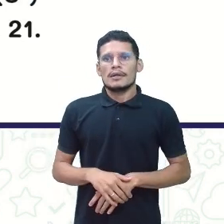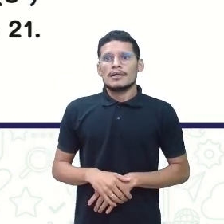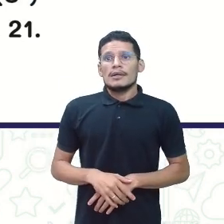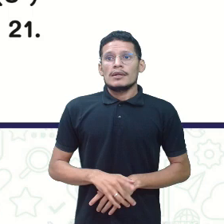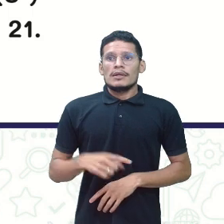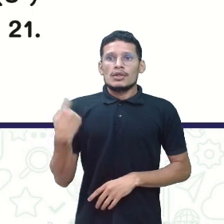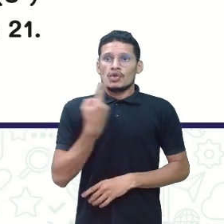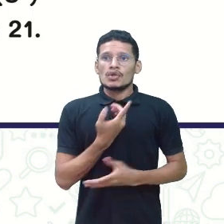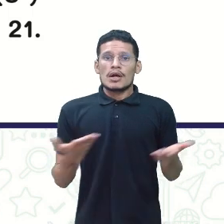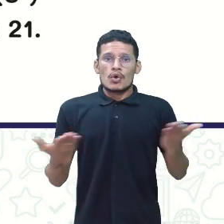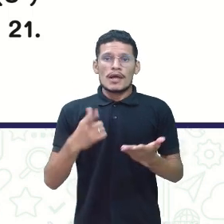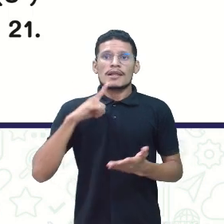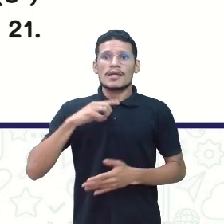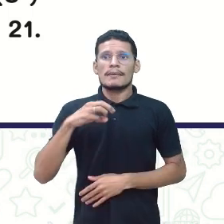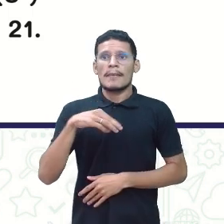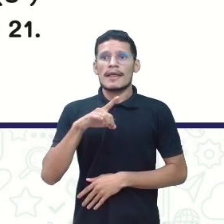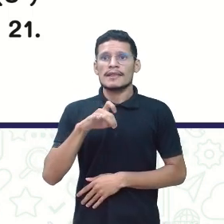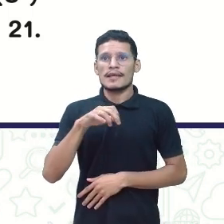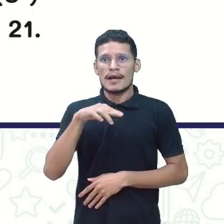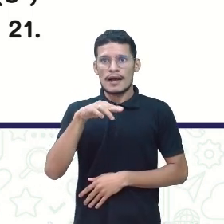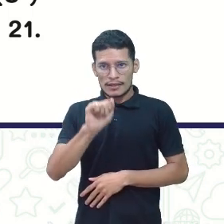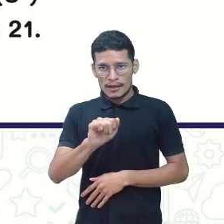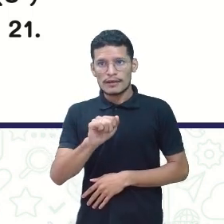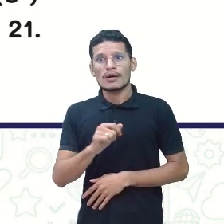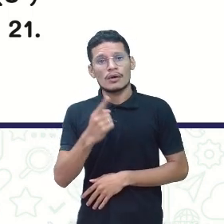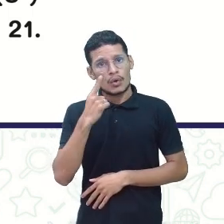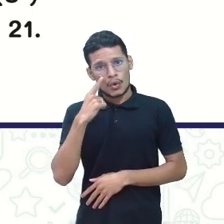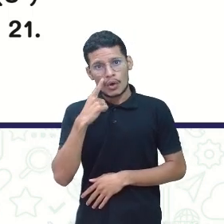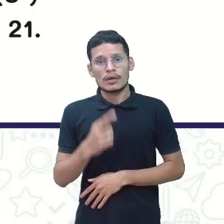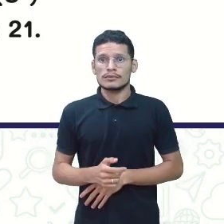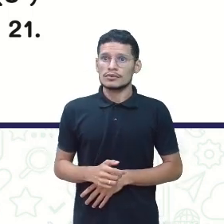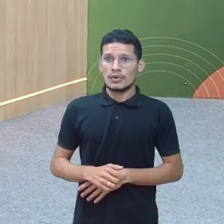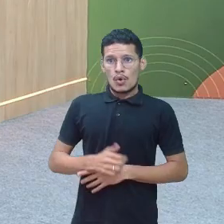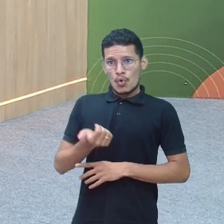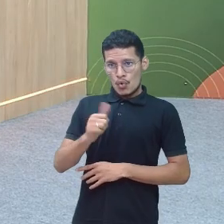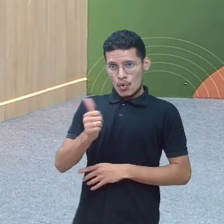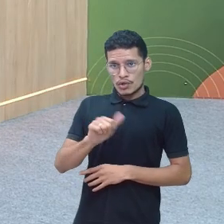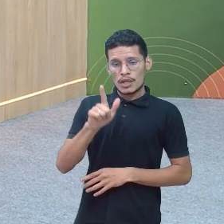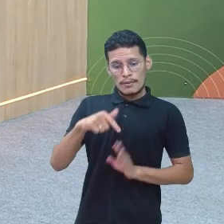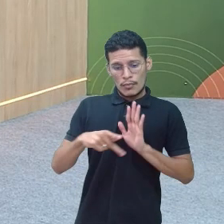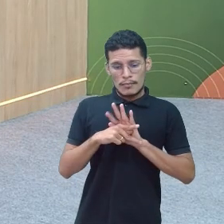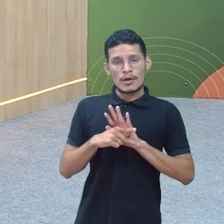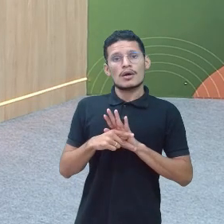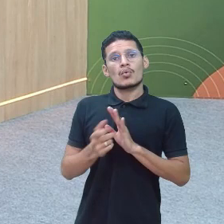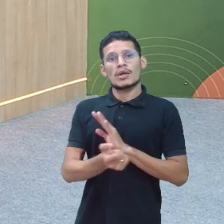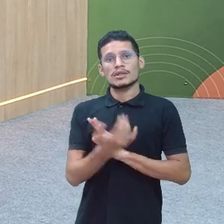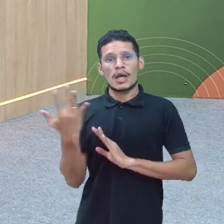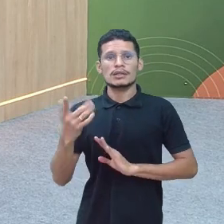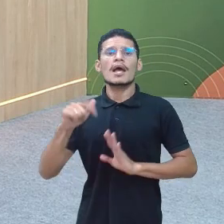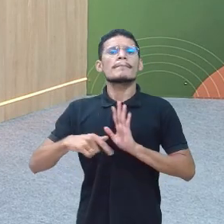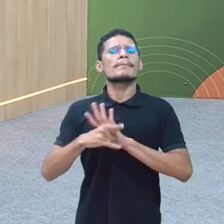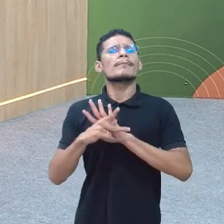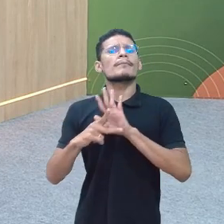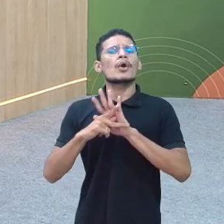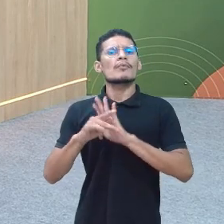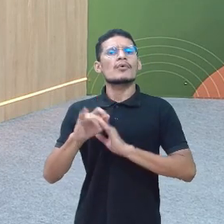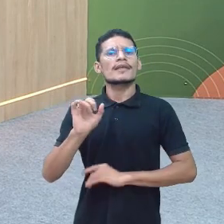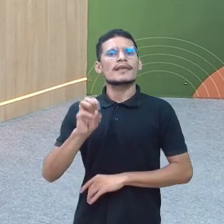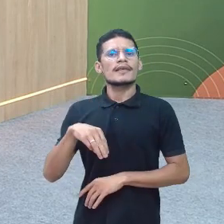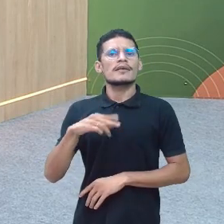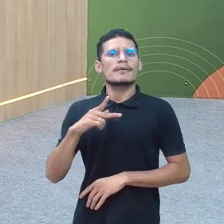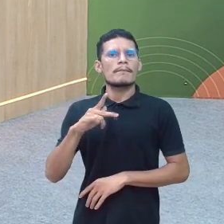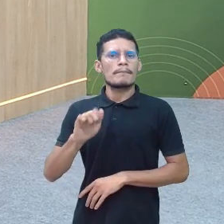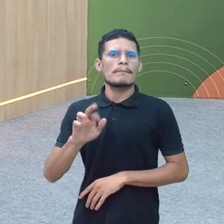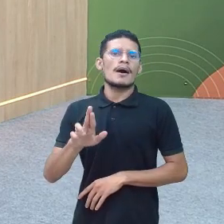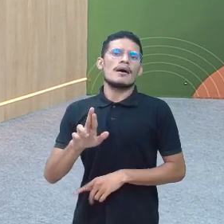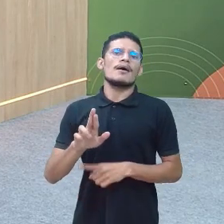Aqui a gente vai ter a mediana, e aí a gente observa, né, 11, que é a quantidade de elementos, é um número ímpar. Se é um número